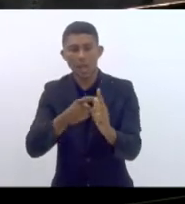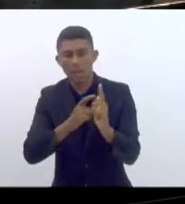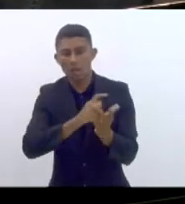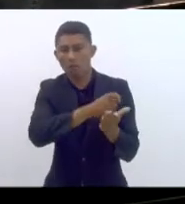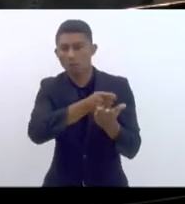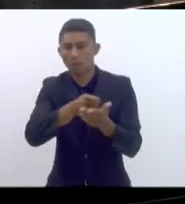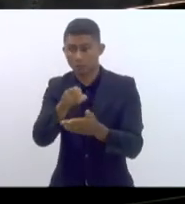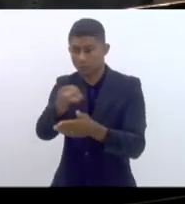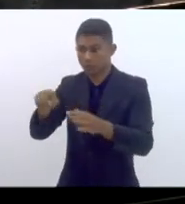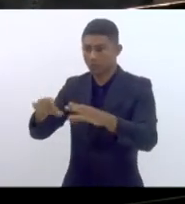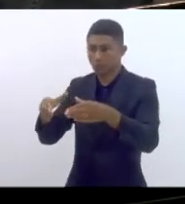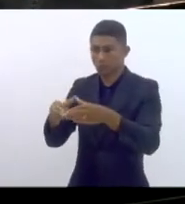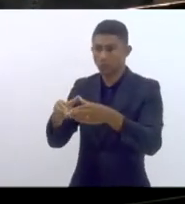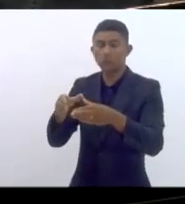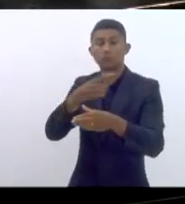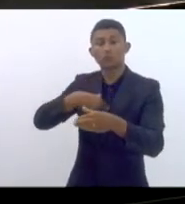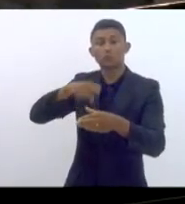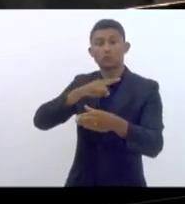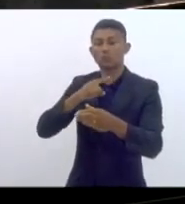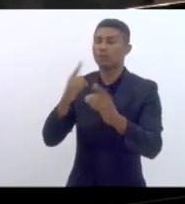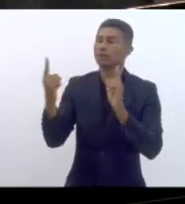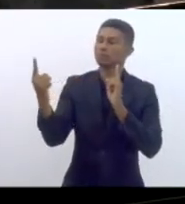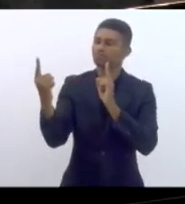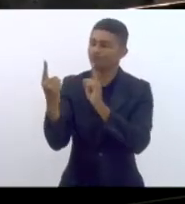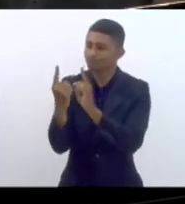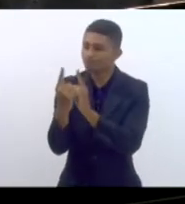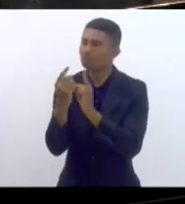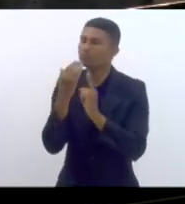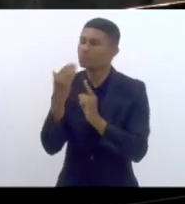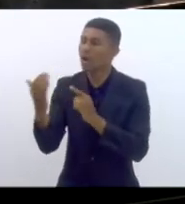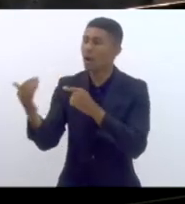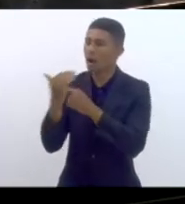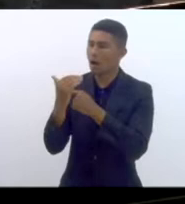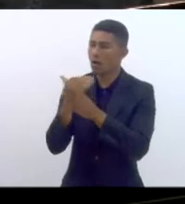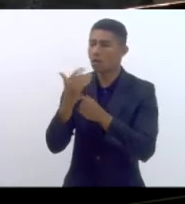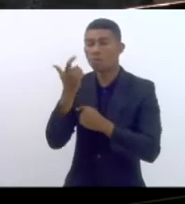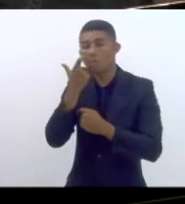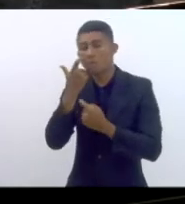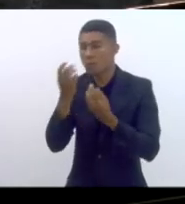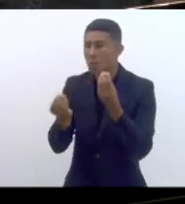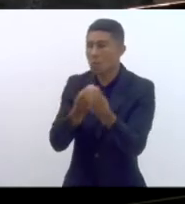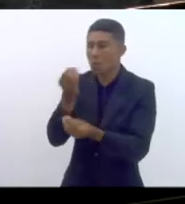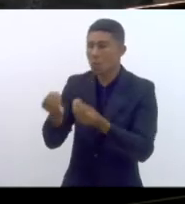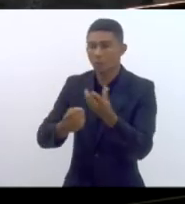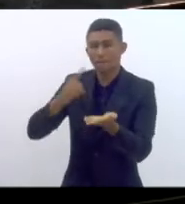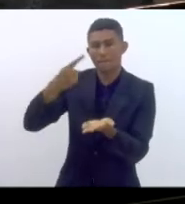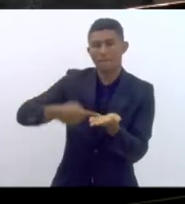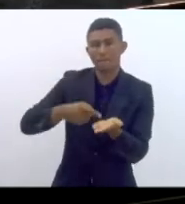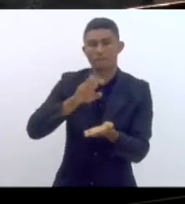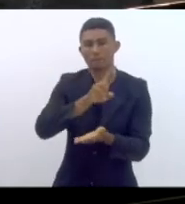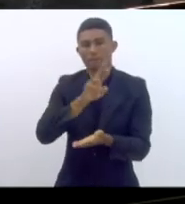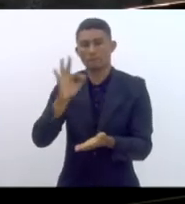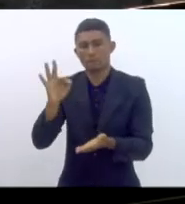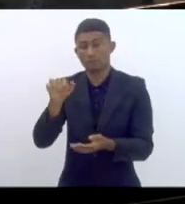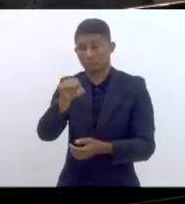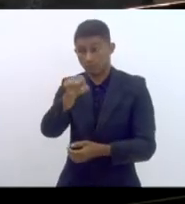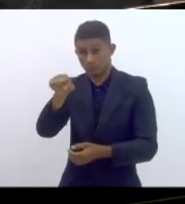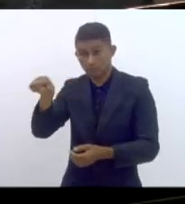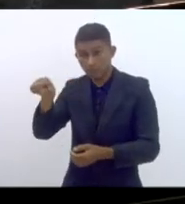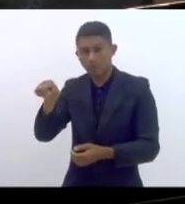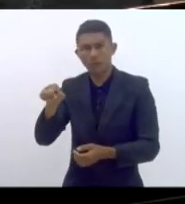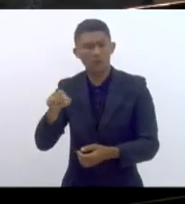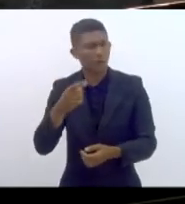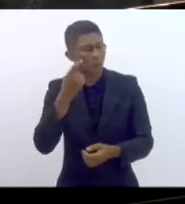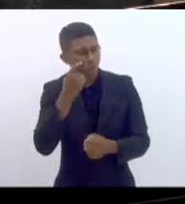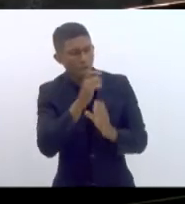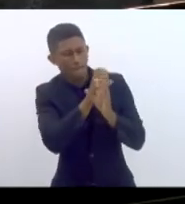a parte dos cenários de projeção de receita e despesa do plano de recuperação fiscal. E eles utilizaram várias premissas para encontrar essas